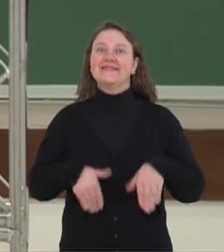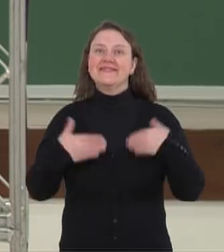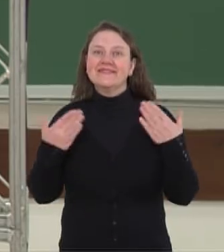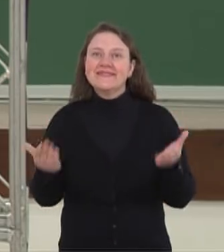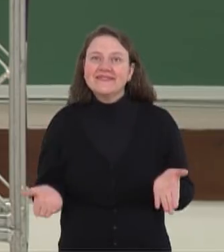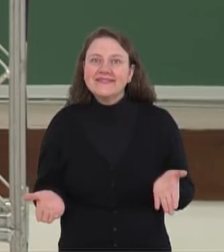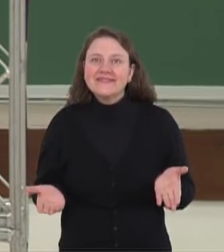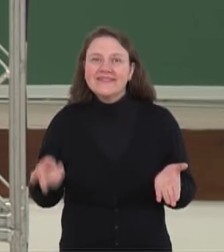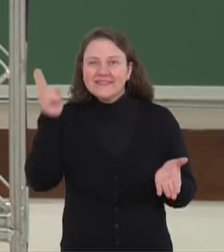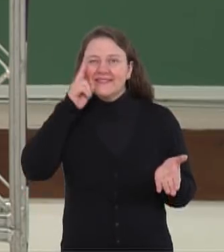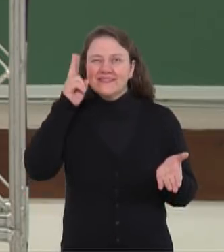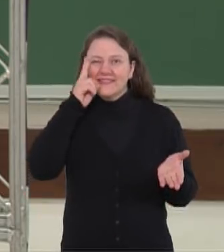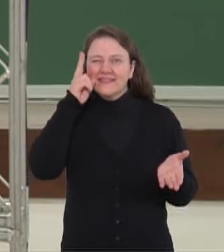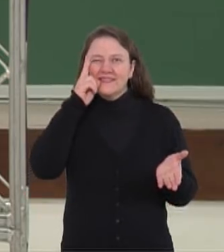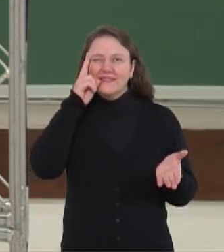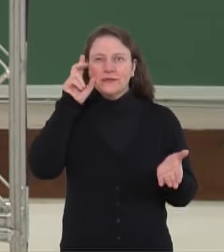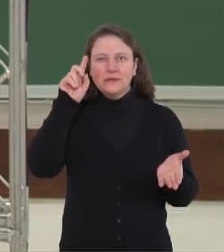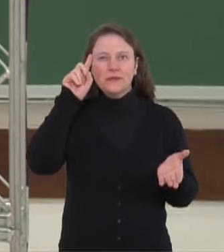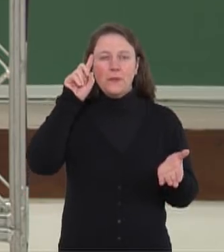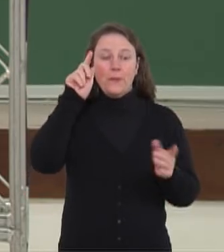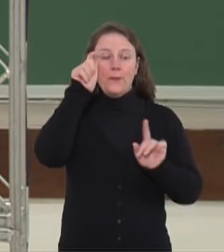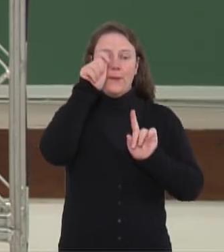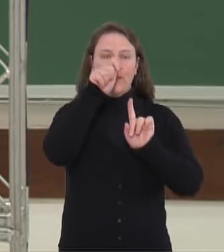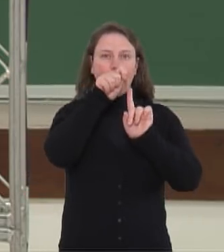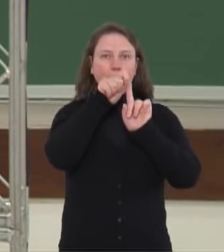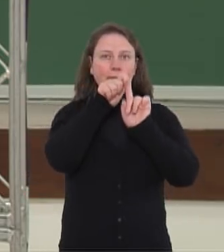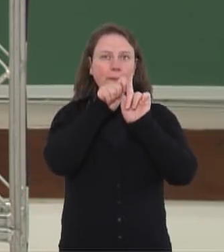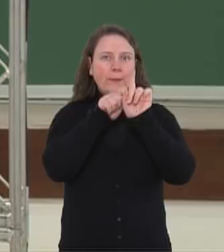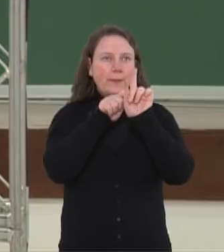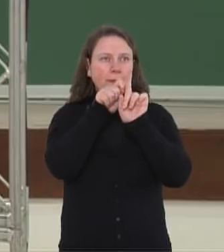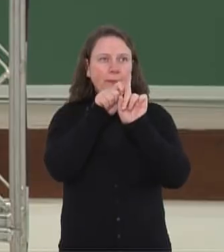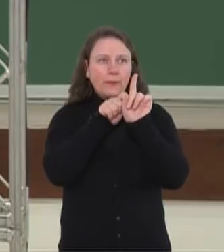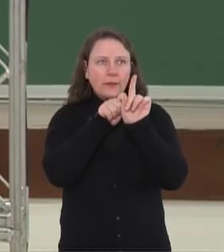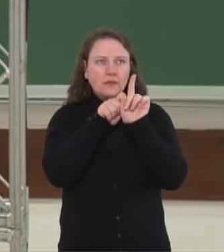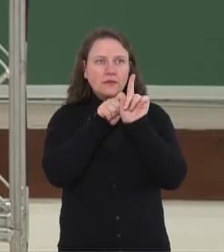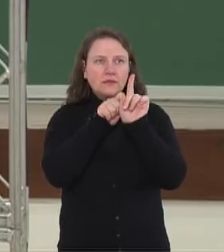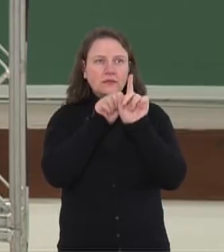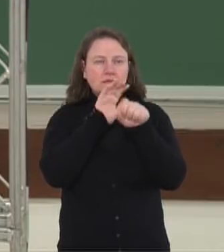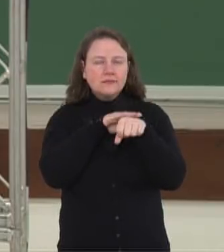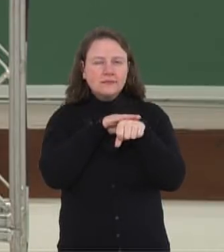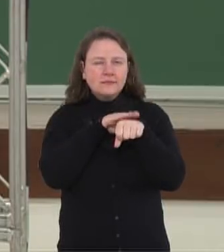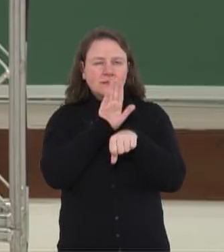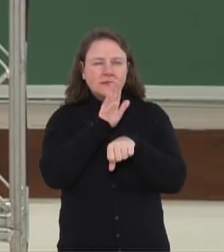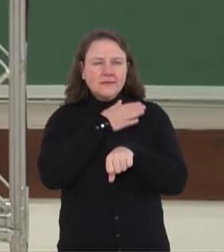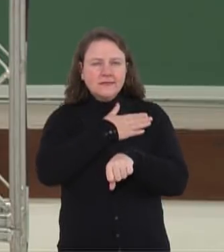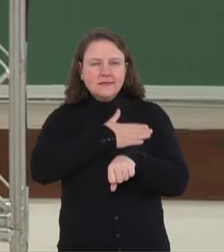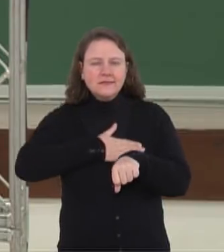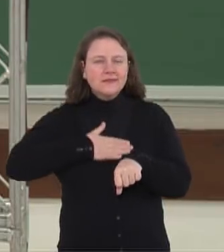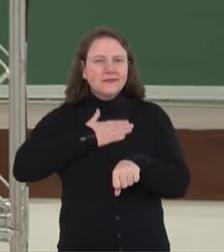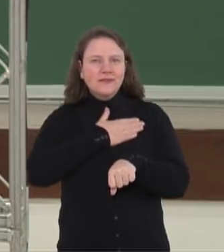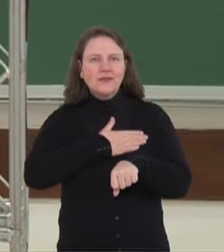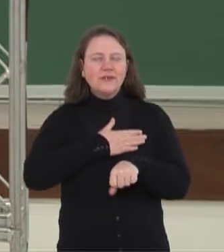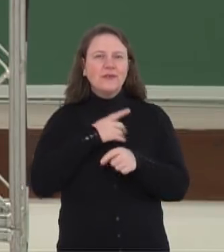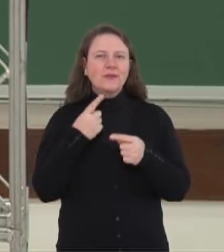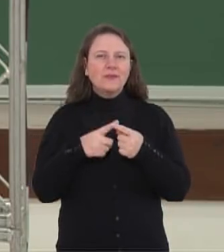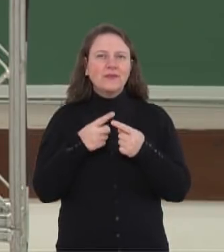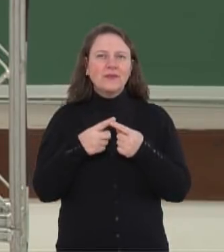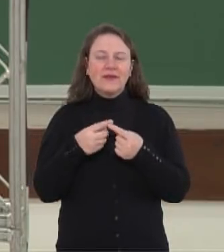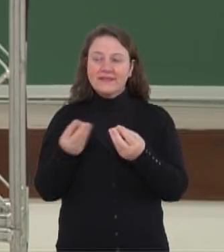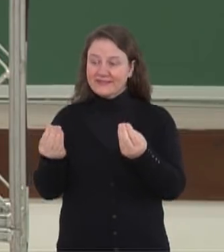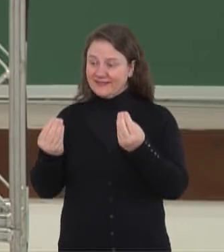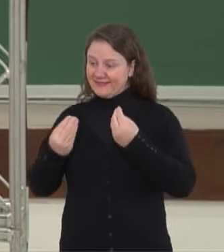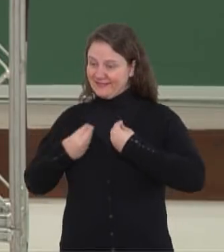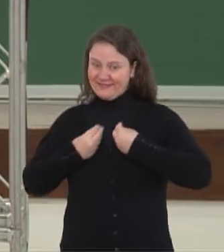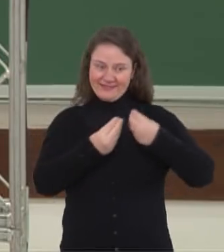E aí, lembrou qual era essa pergunta? É aquela que a gente adora, né? Porque a gente recebe